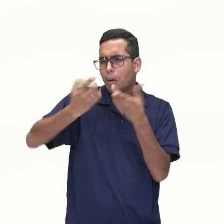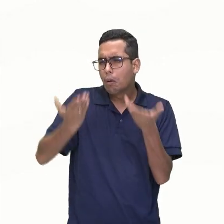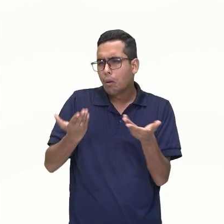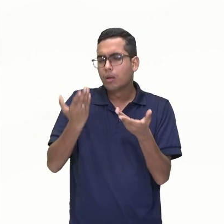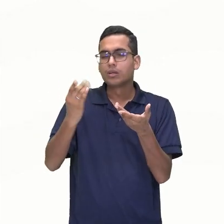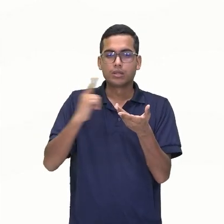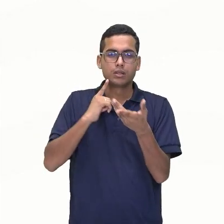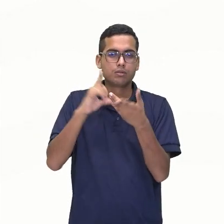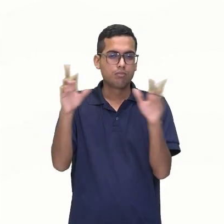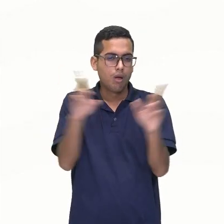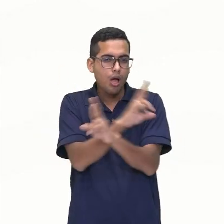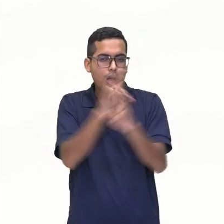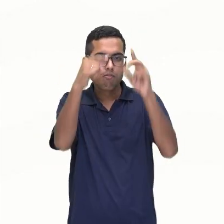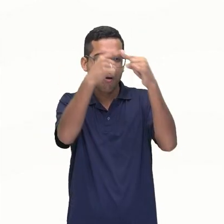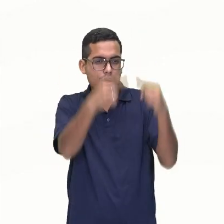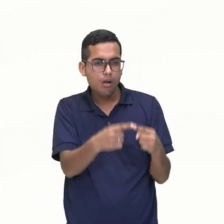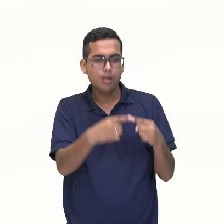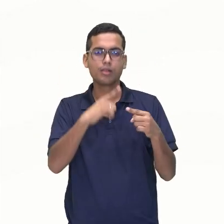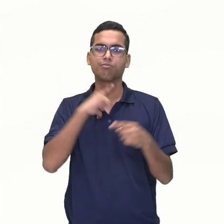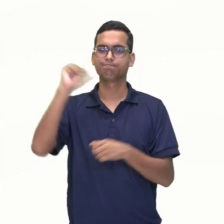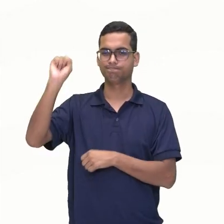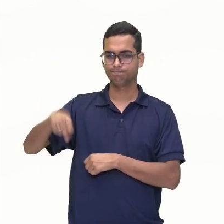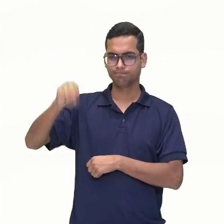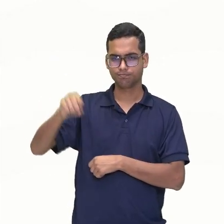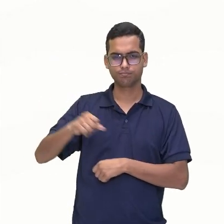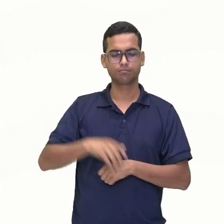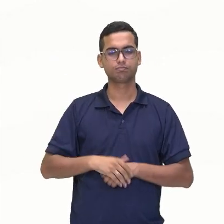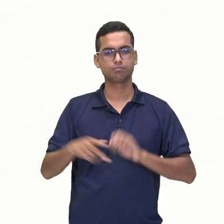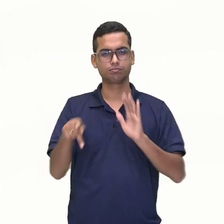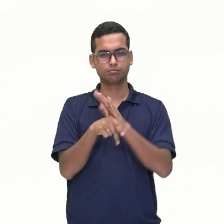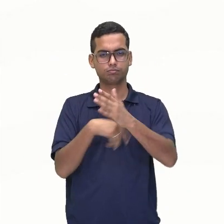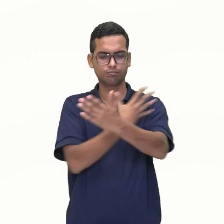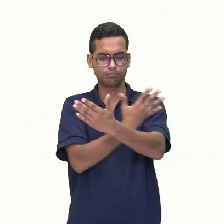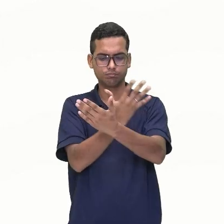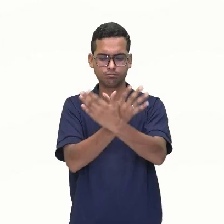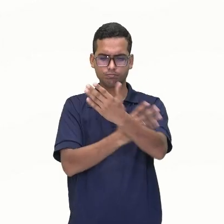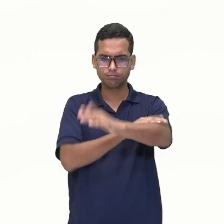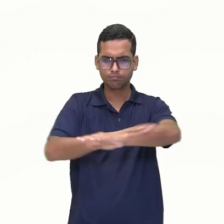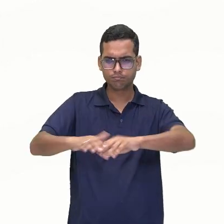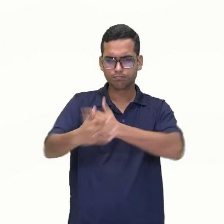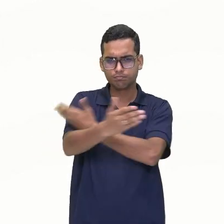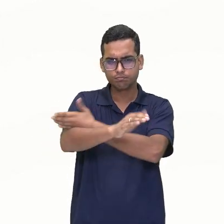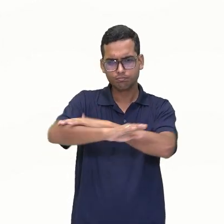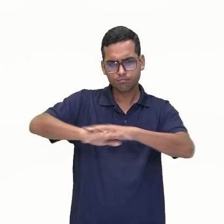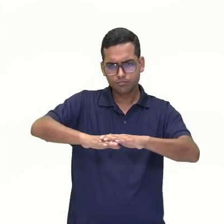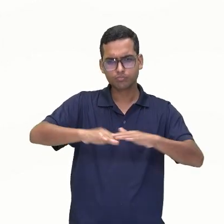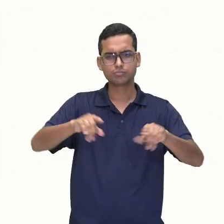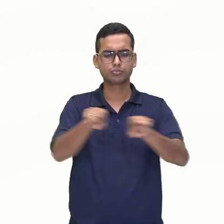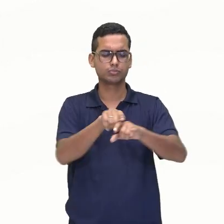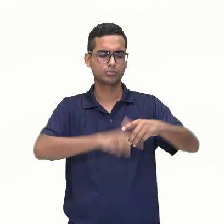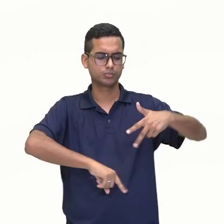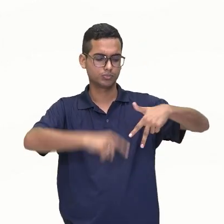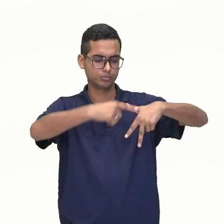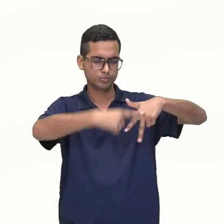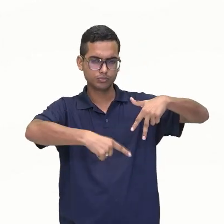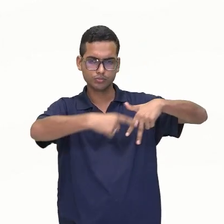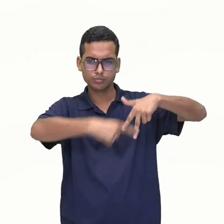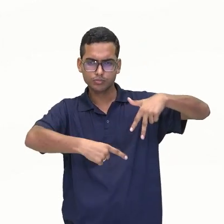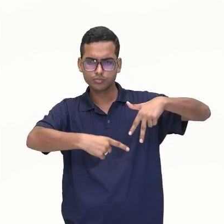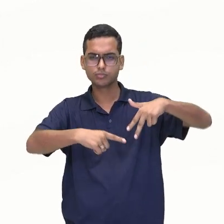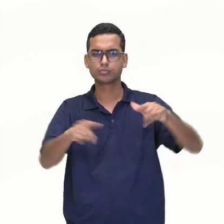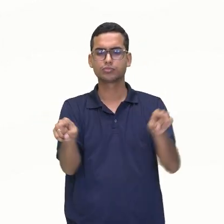uma relação. Então, os braços que são simétricos às pernas, cada parte,